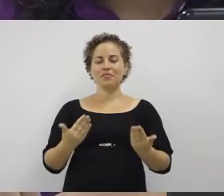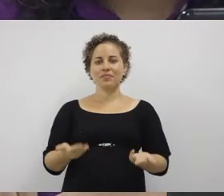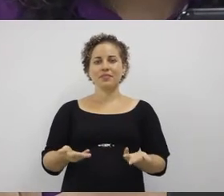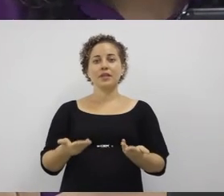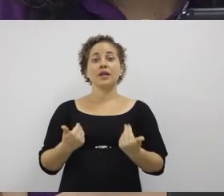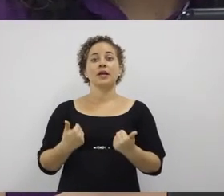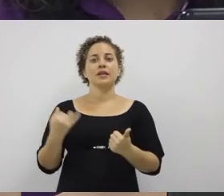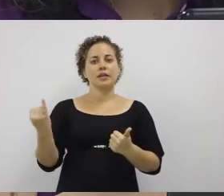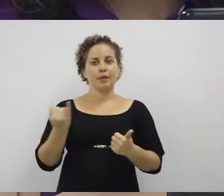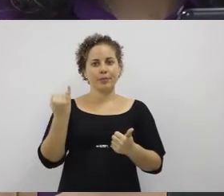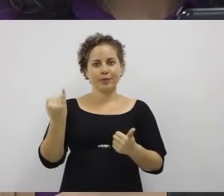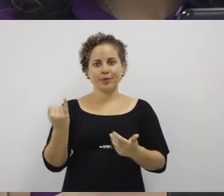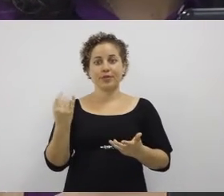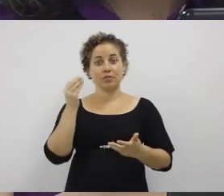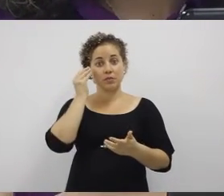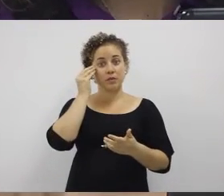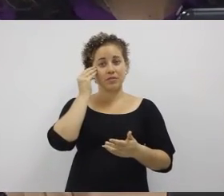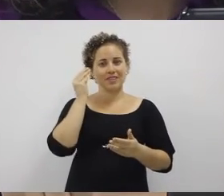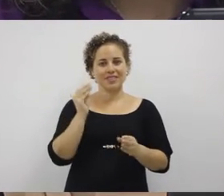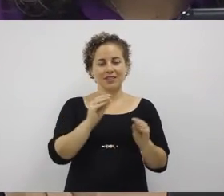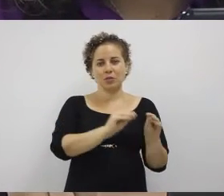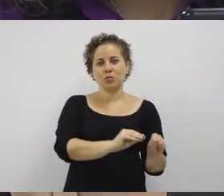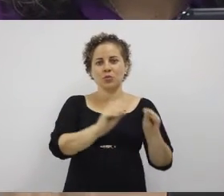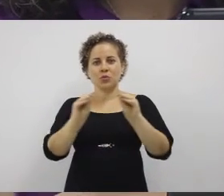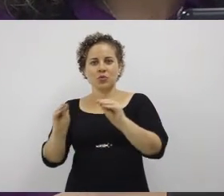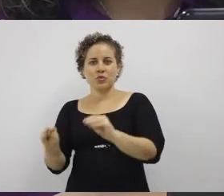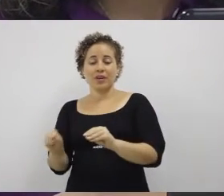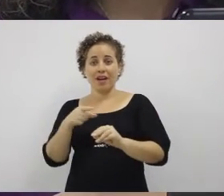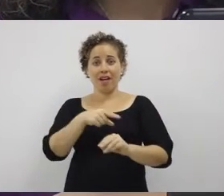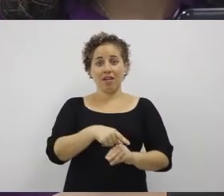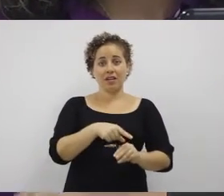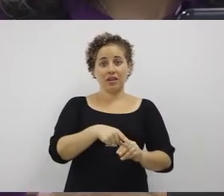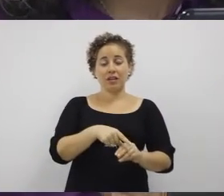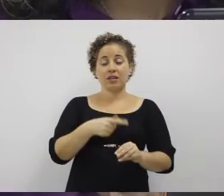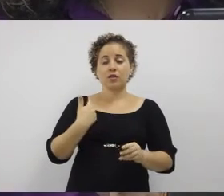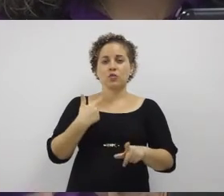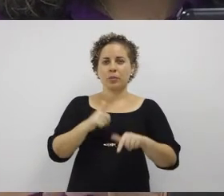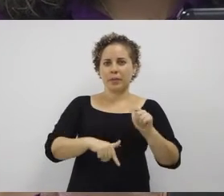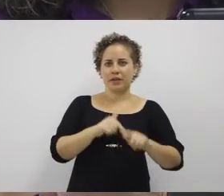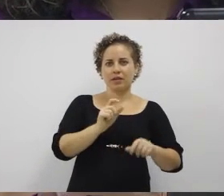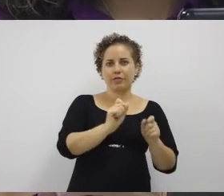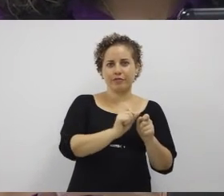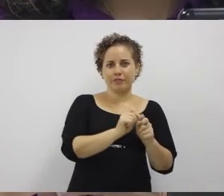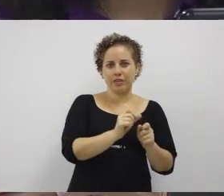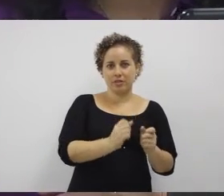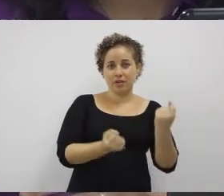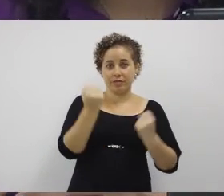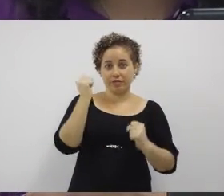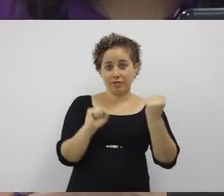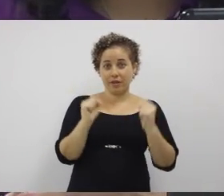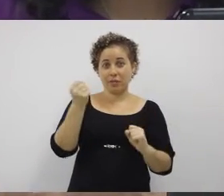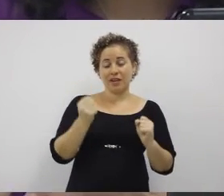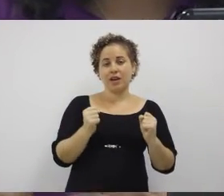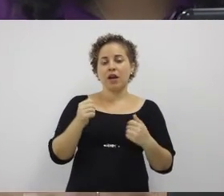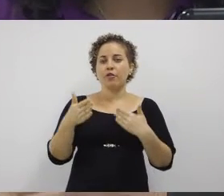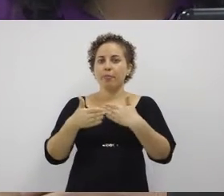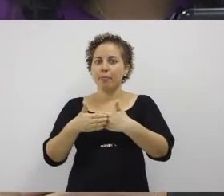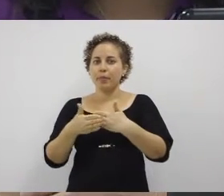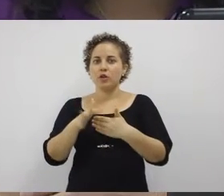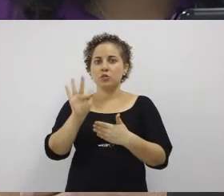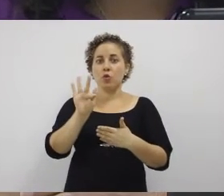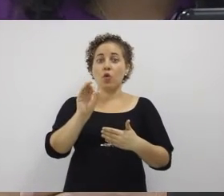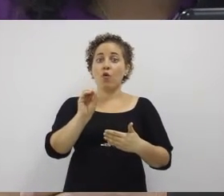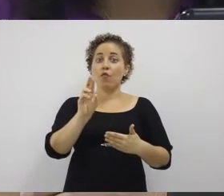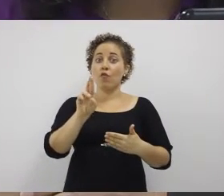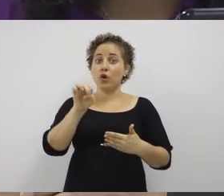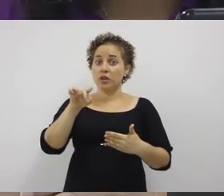desperdício transportar produtos de um local onde ele é produzido para outro, ter fornecedores próximos reduz o